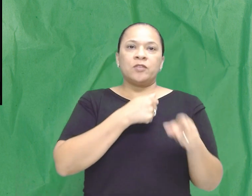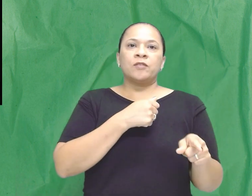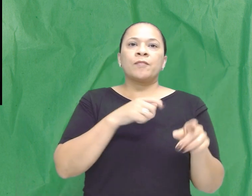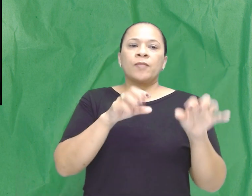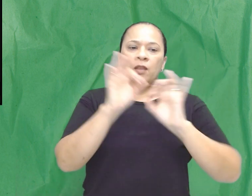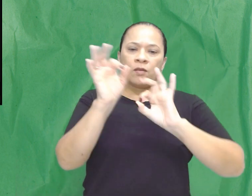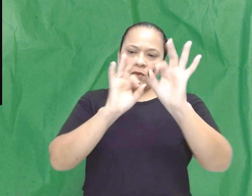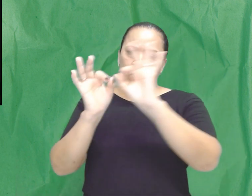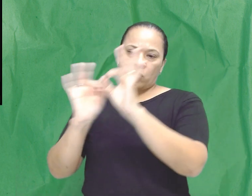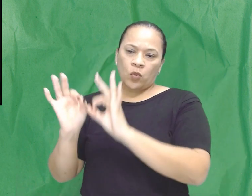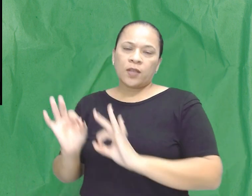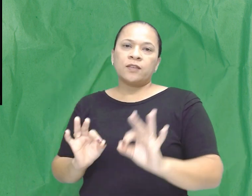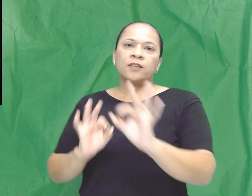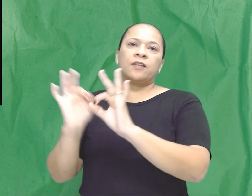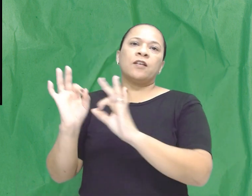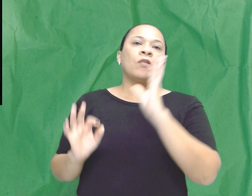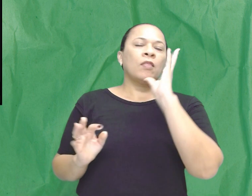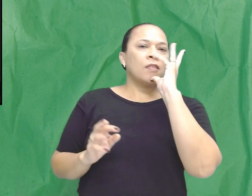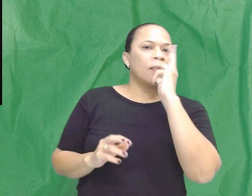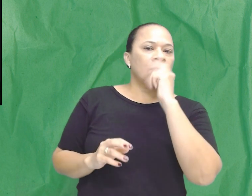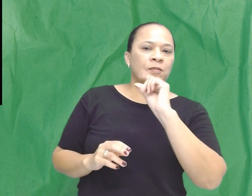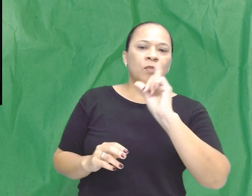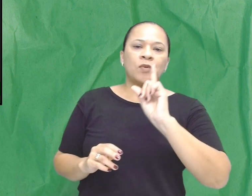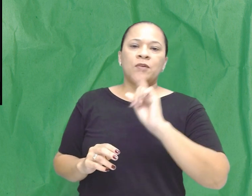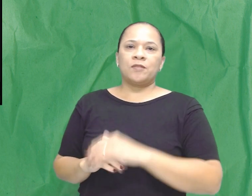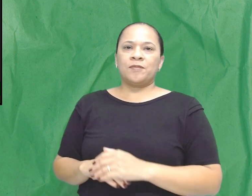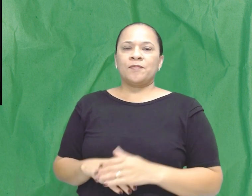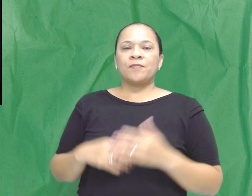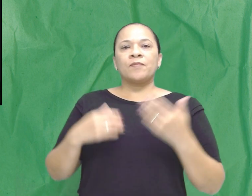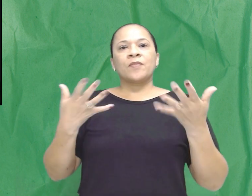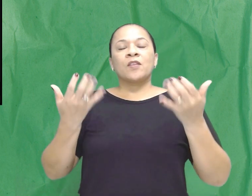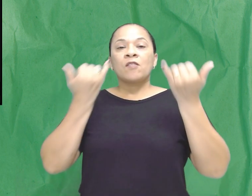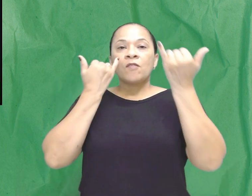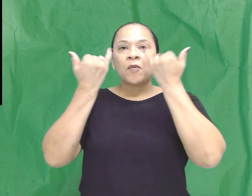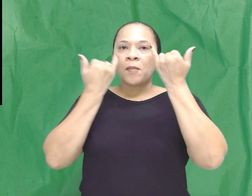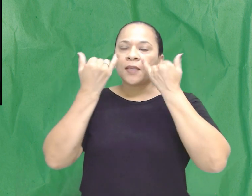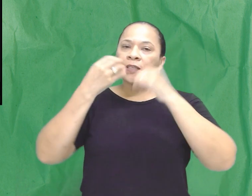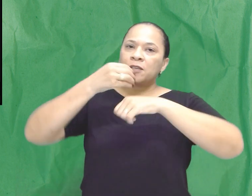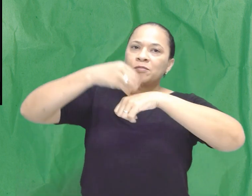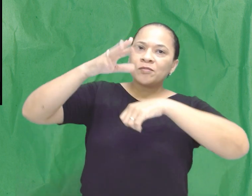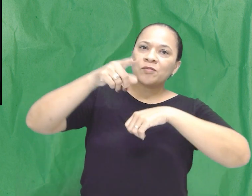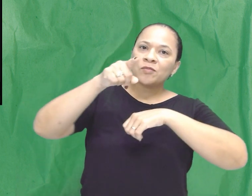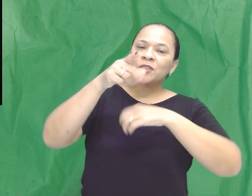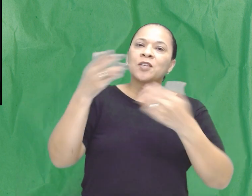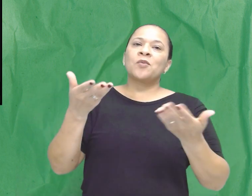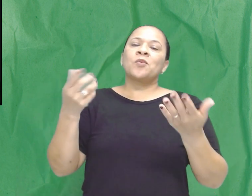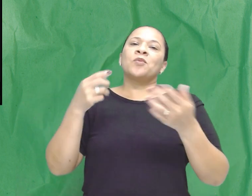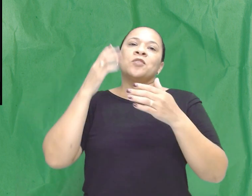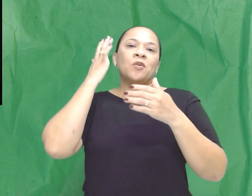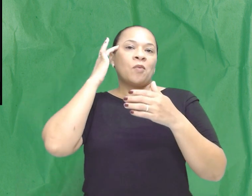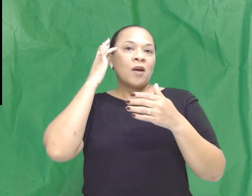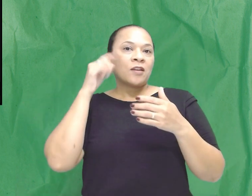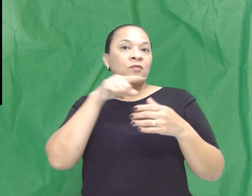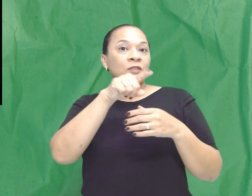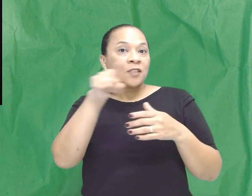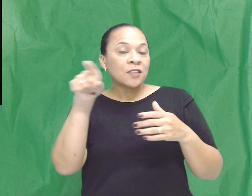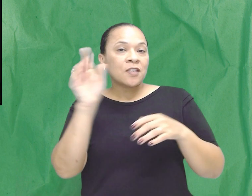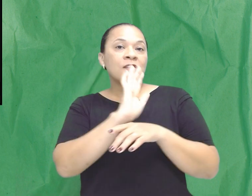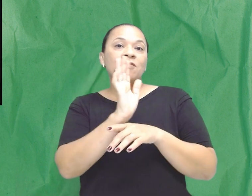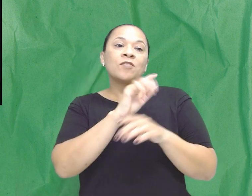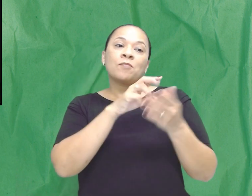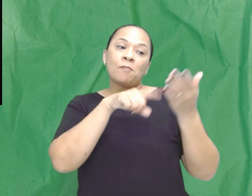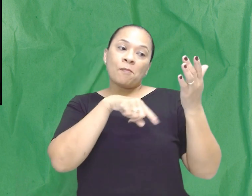muita demora de tempo. Todas essas informações que eu estou passando para vocês, com certeza você já deve ter visto no nosso livro. Eu só estou